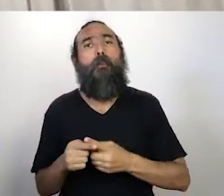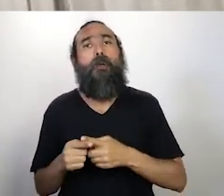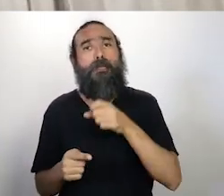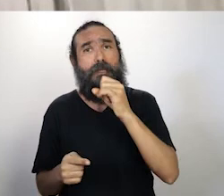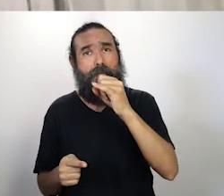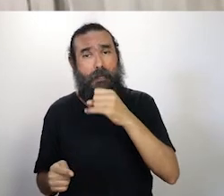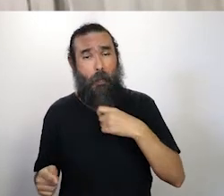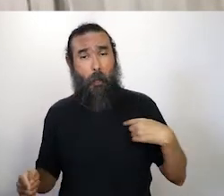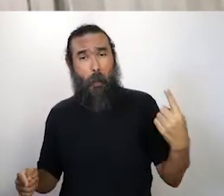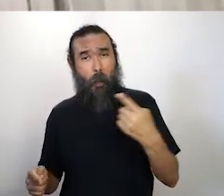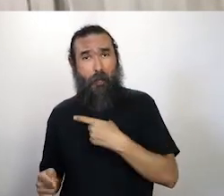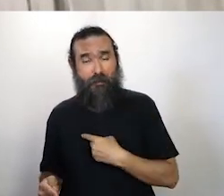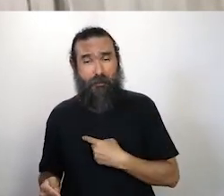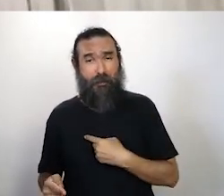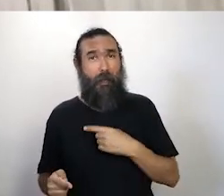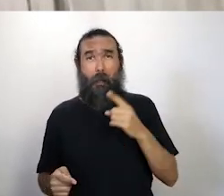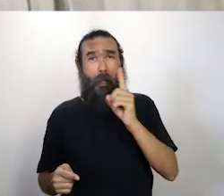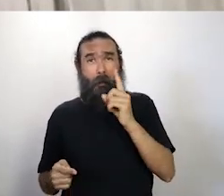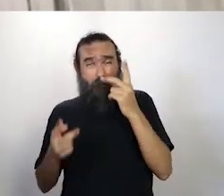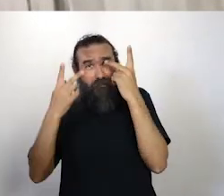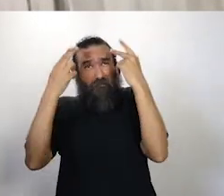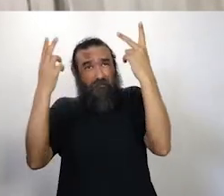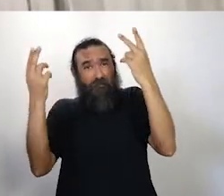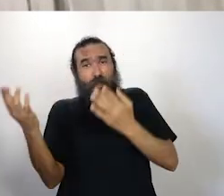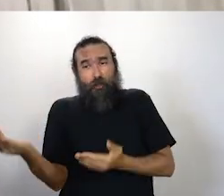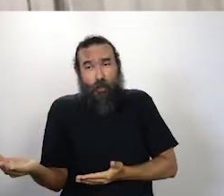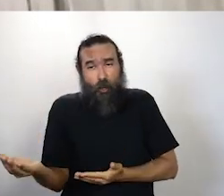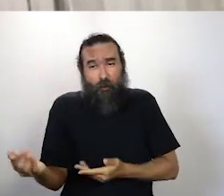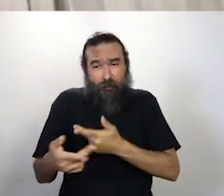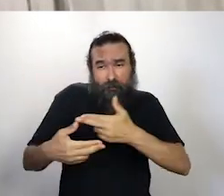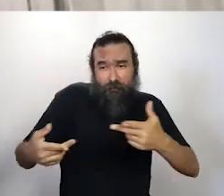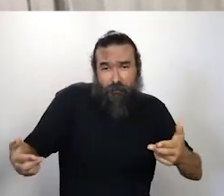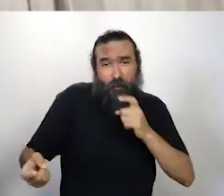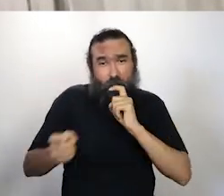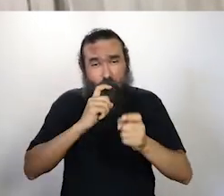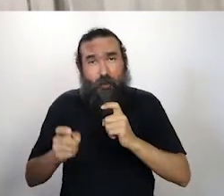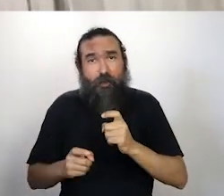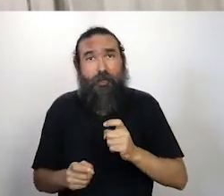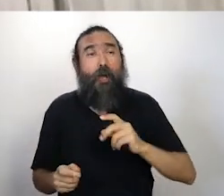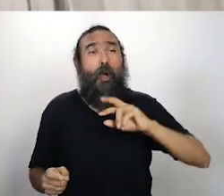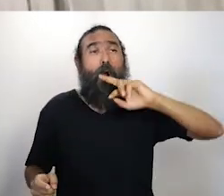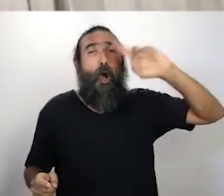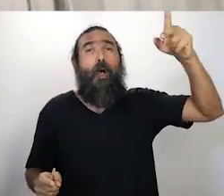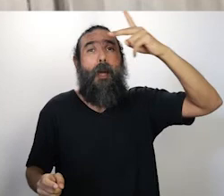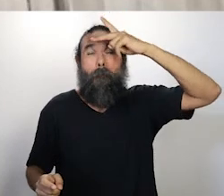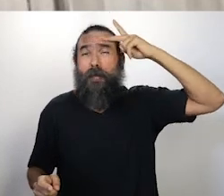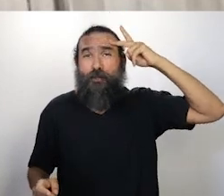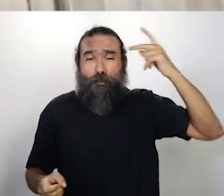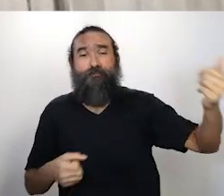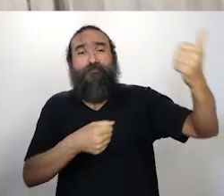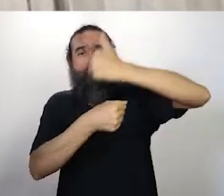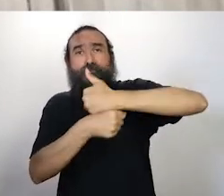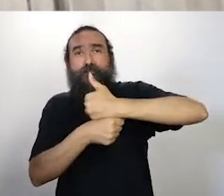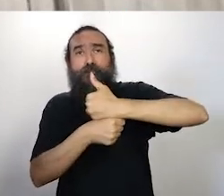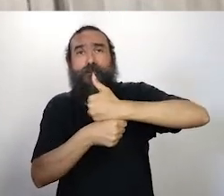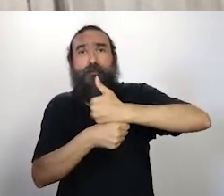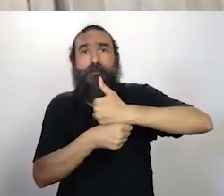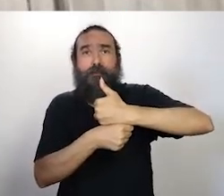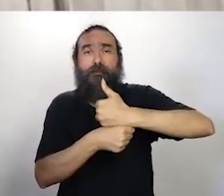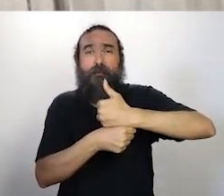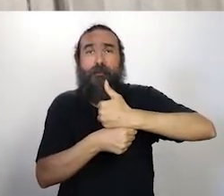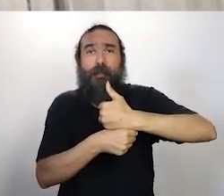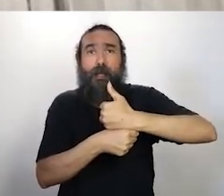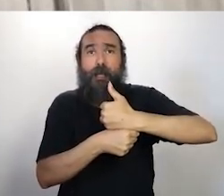quando a gente se ausenta desses espaços de tomada de decisão, o que acontece é que alguém ocupa. E quando alguém ocupa, essa